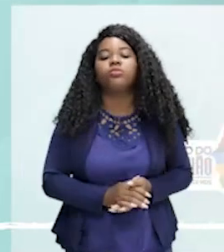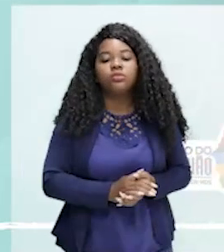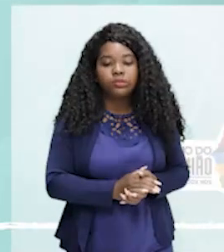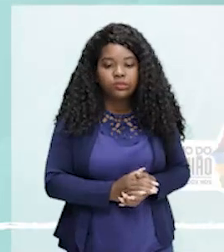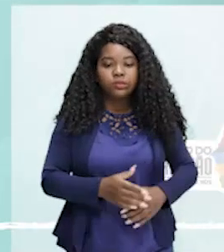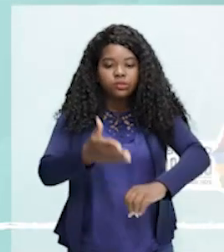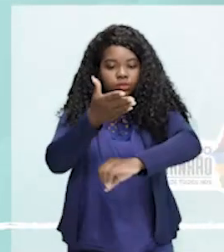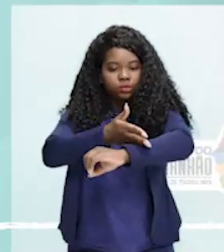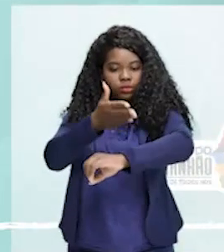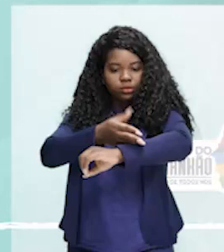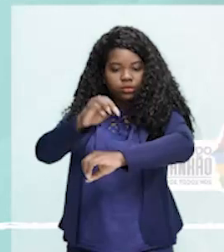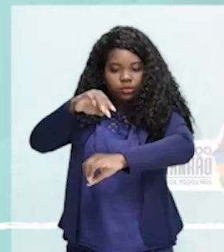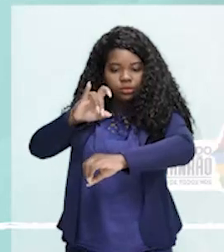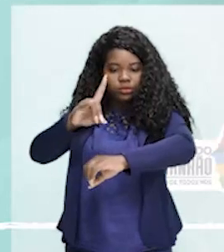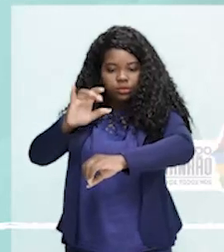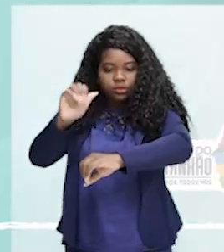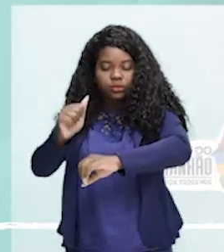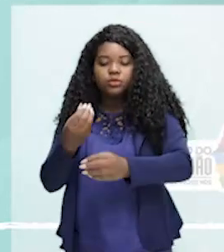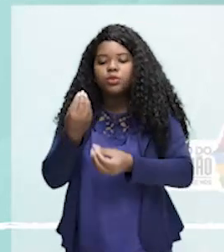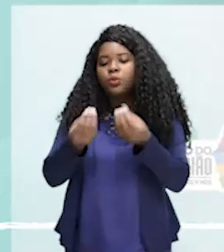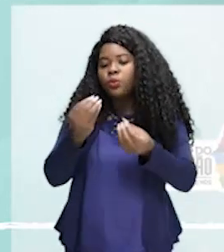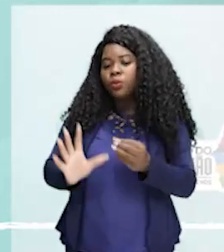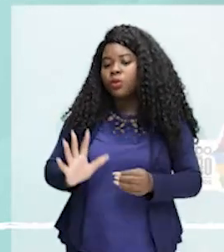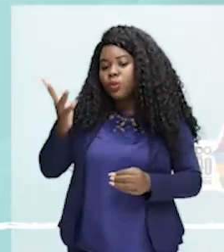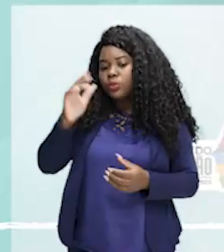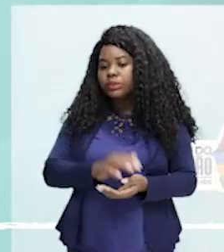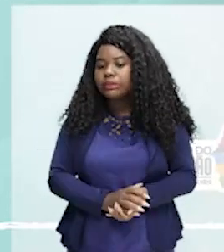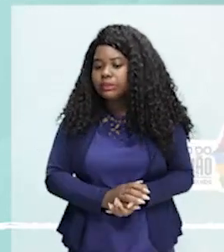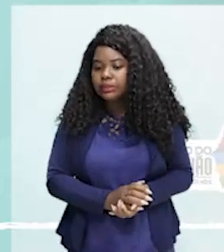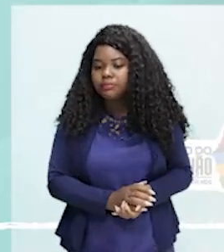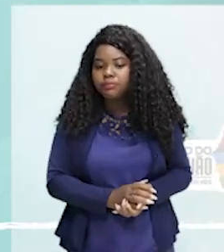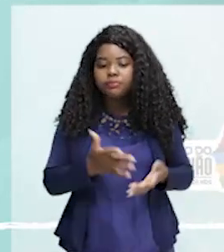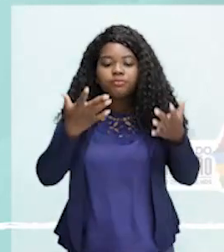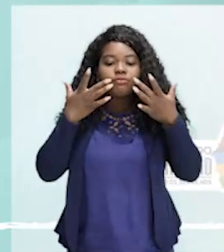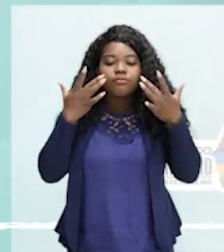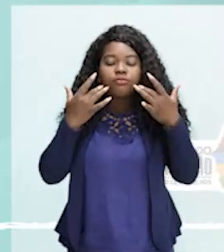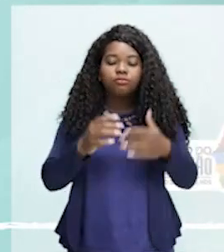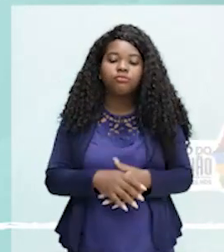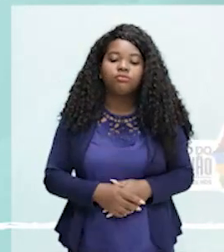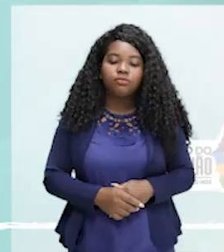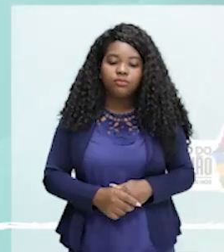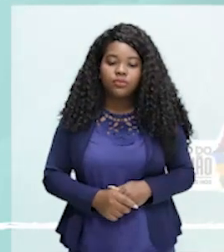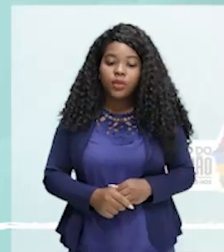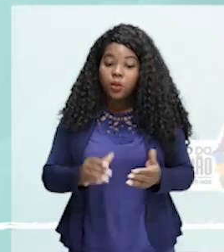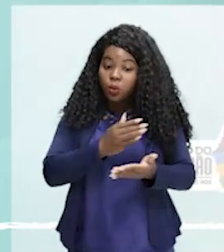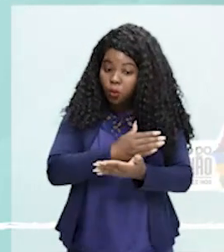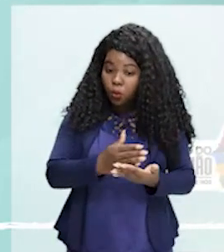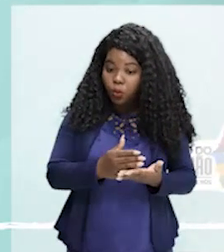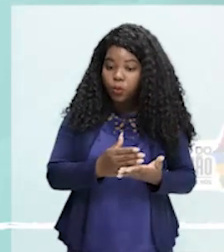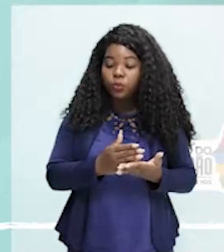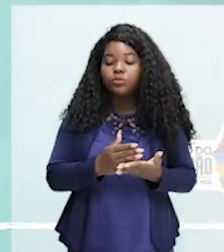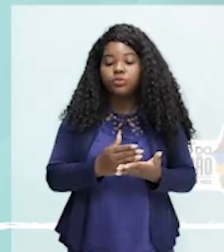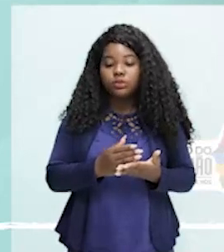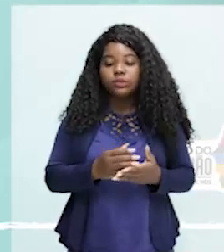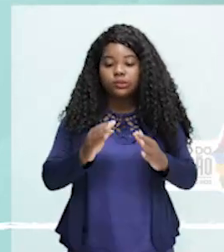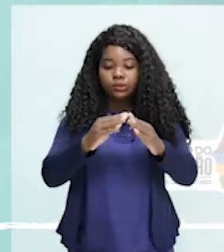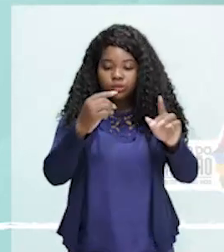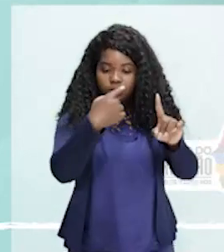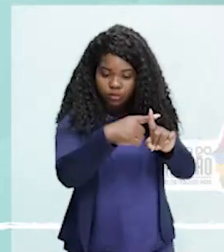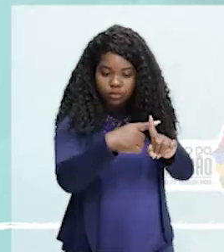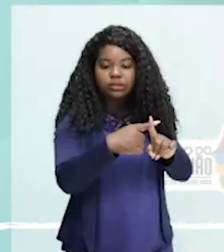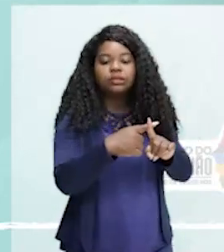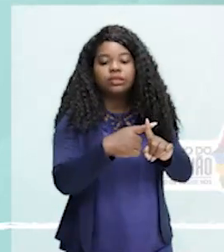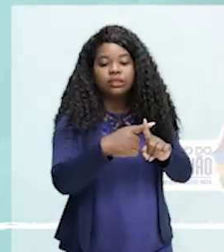Média. Onde é que era feito o teatro? Eu vou dar uma adiantada aqui para vocês terem uma noção. Começou no altar da igreja. Depois do altar da